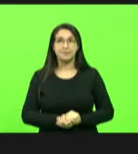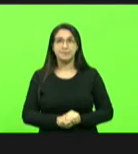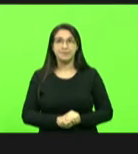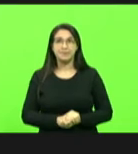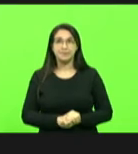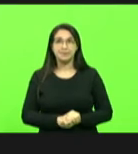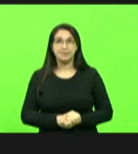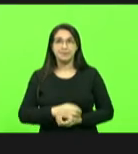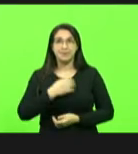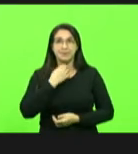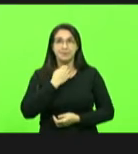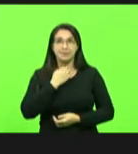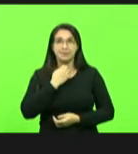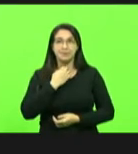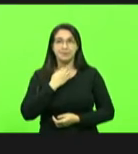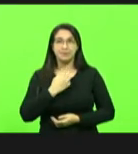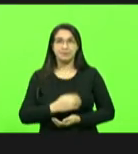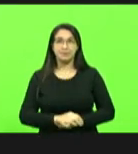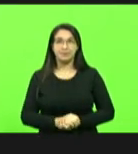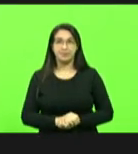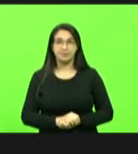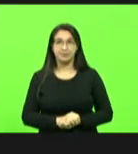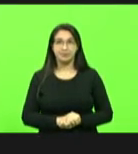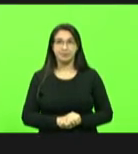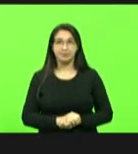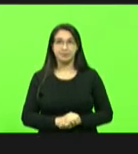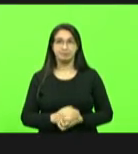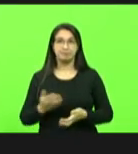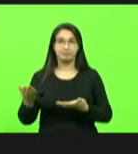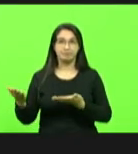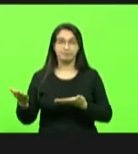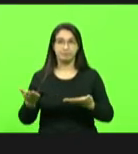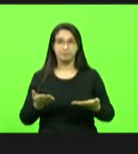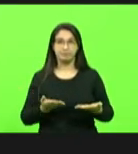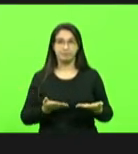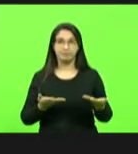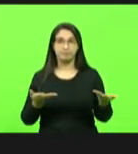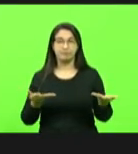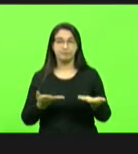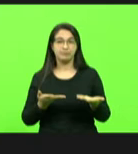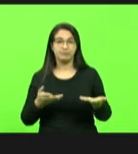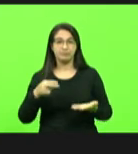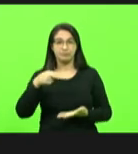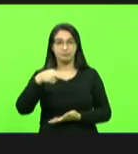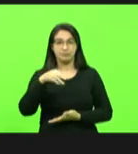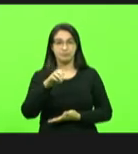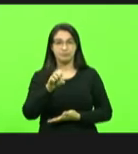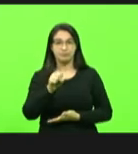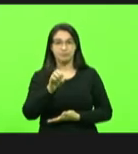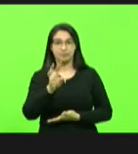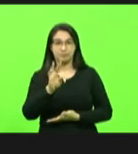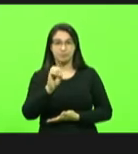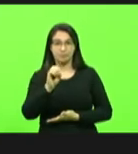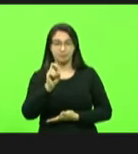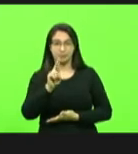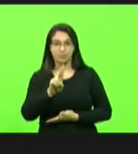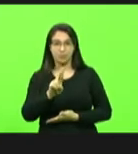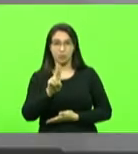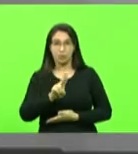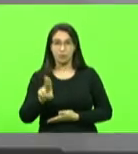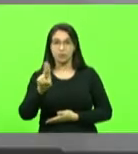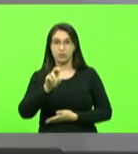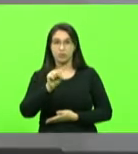Obrigada, Raquel. Eu chamo a palavra agora Nestor Centeno, usuário do SUAS e conselheiro do